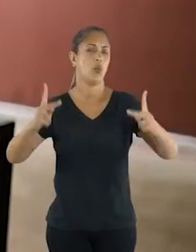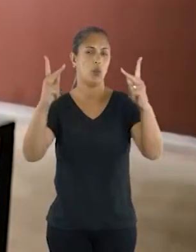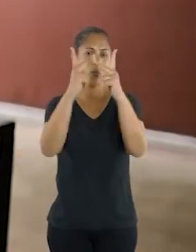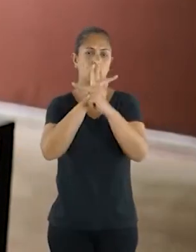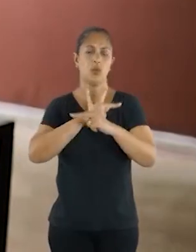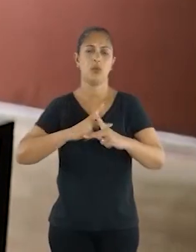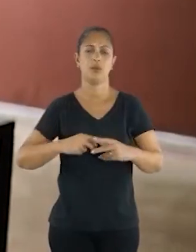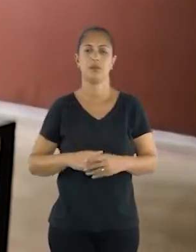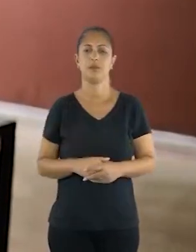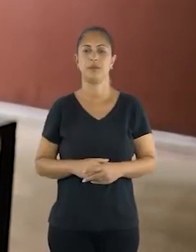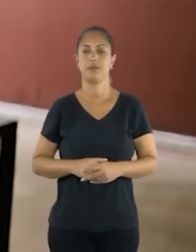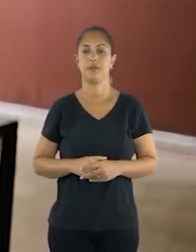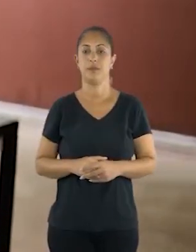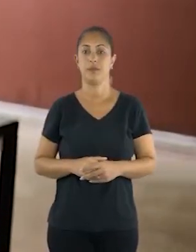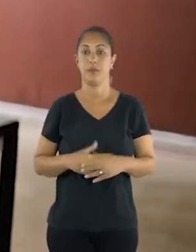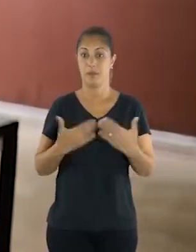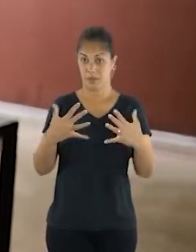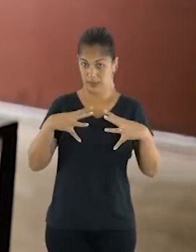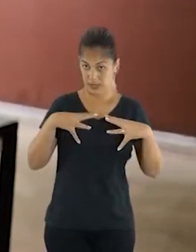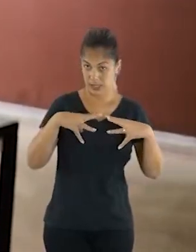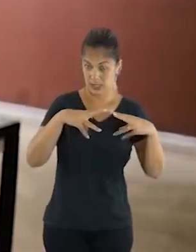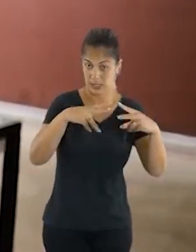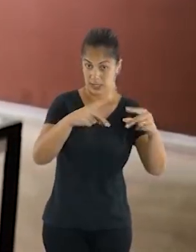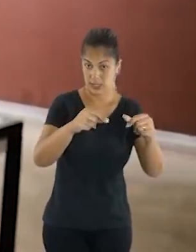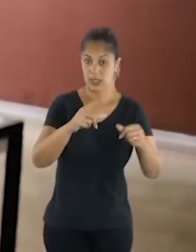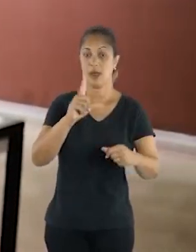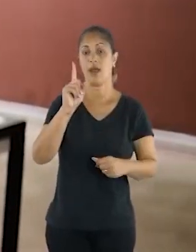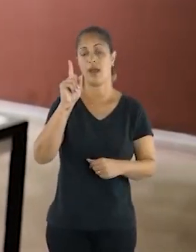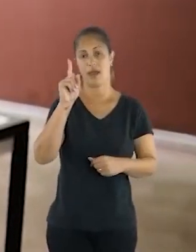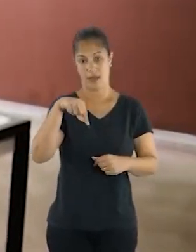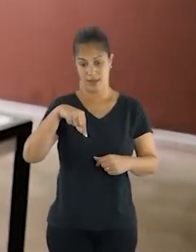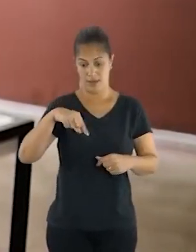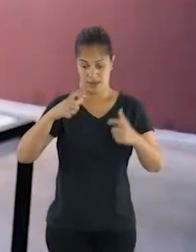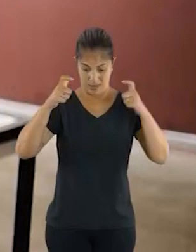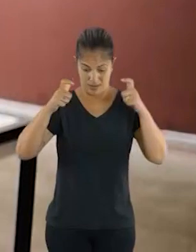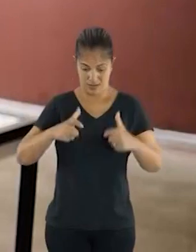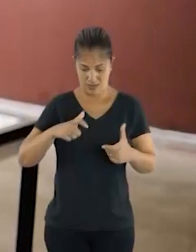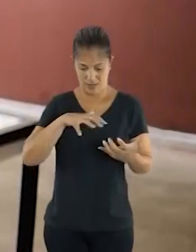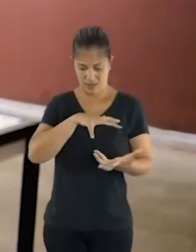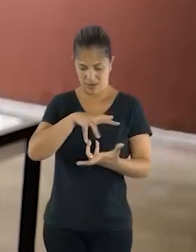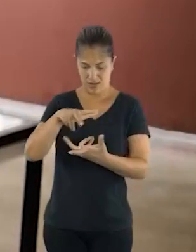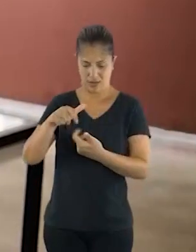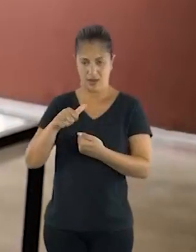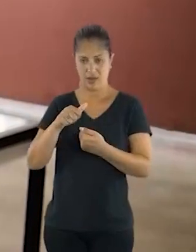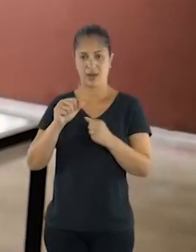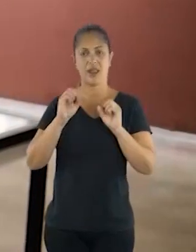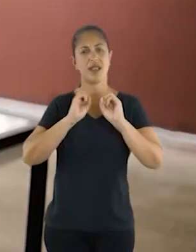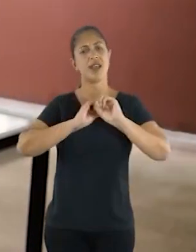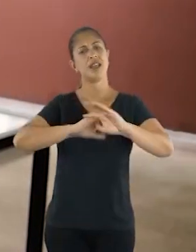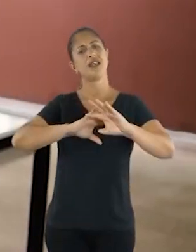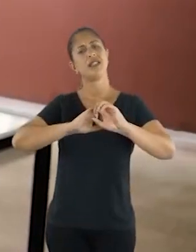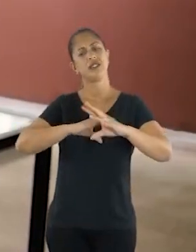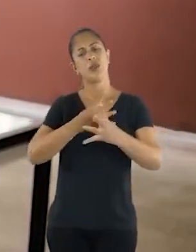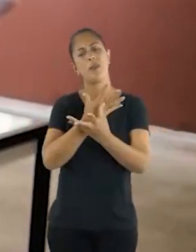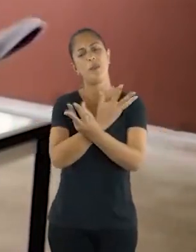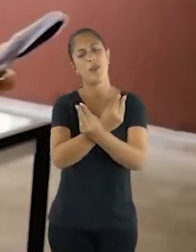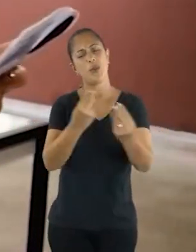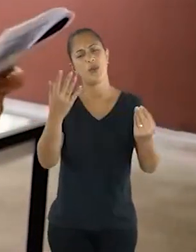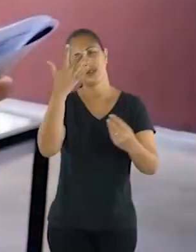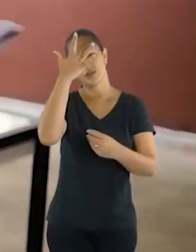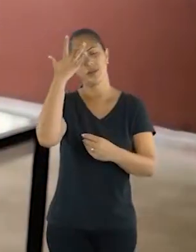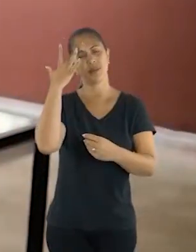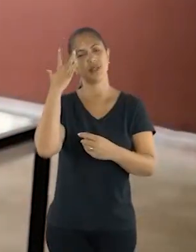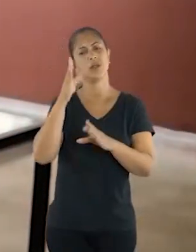soprando o prado. Na terra fez tanta coisa e ensinou a tanta gente,